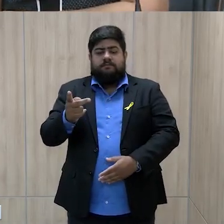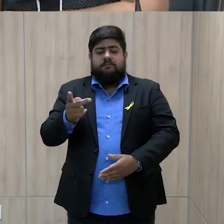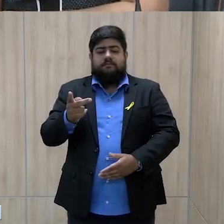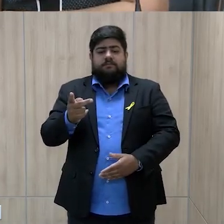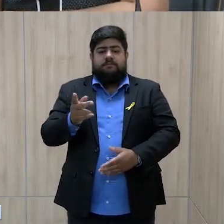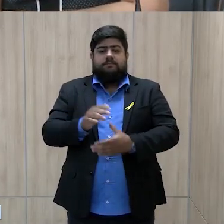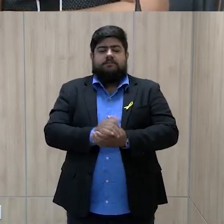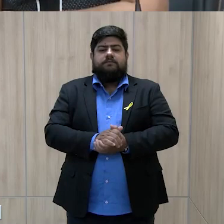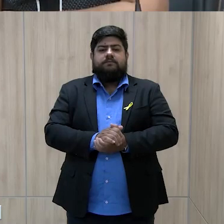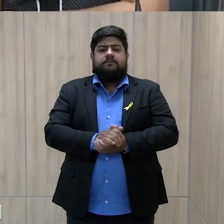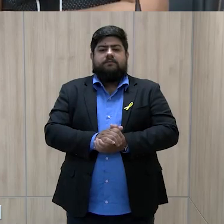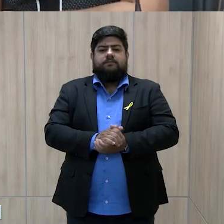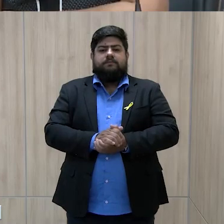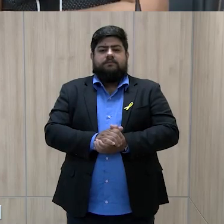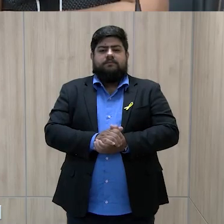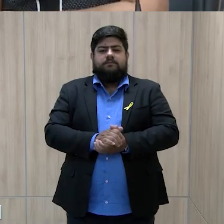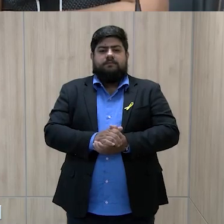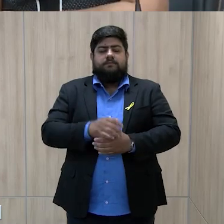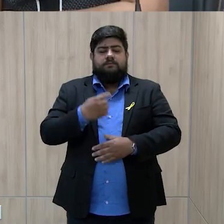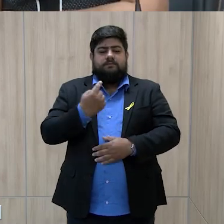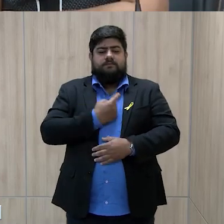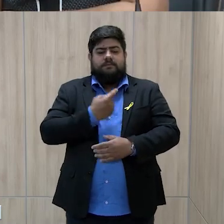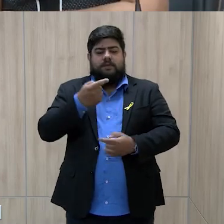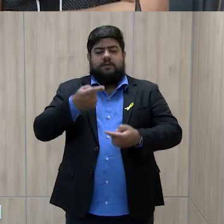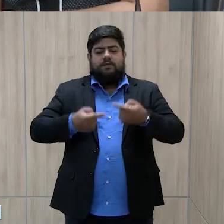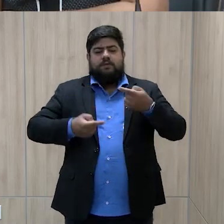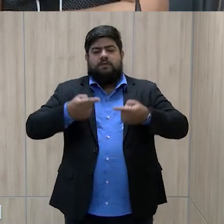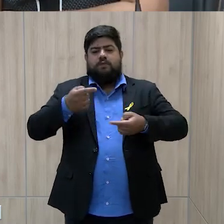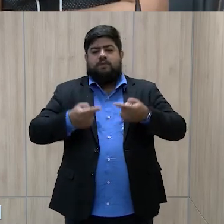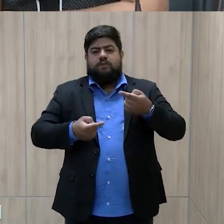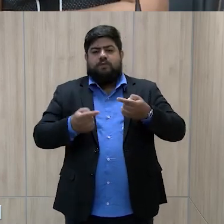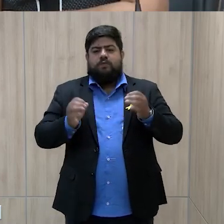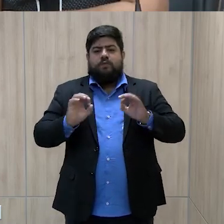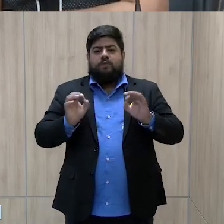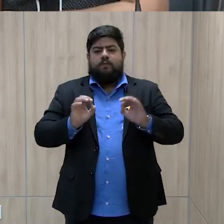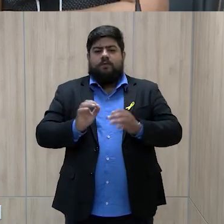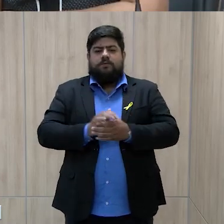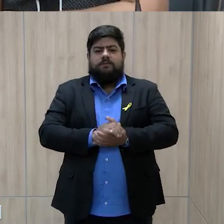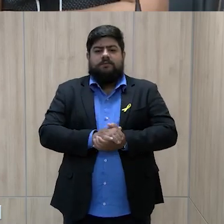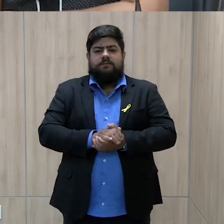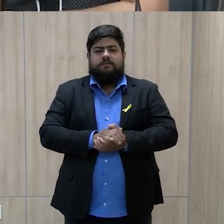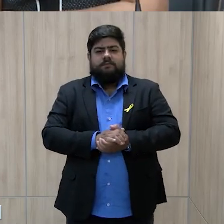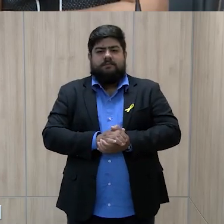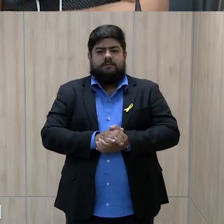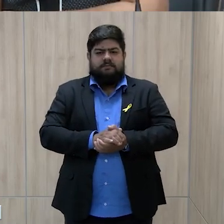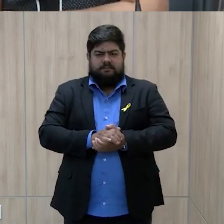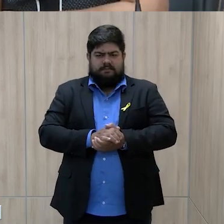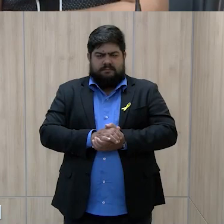senhor presidente muito embora nós não tenhamos discutindo aqui